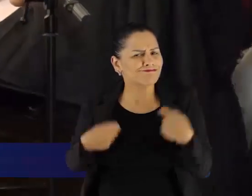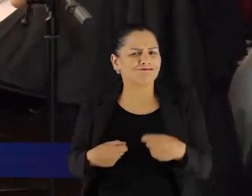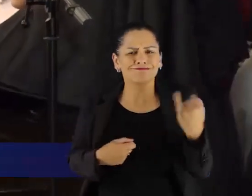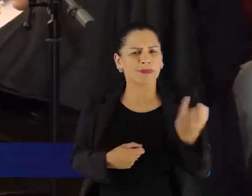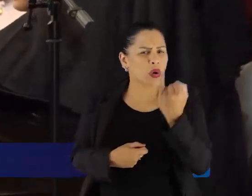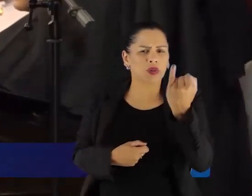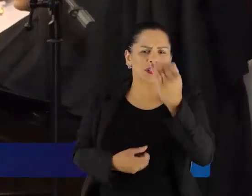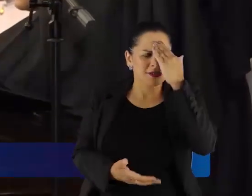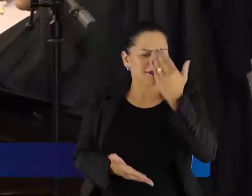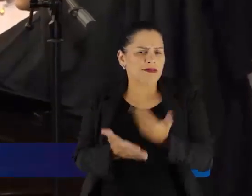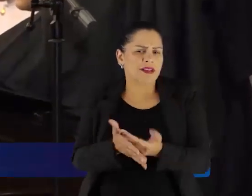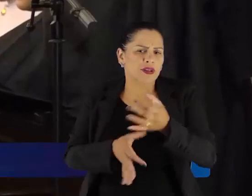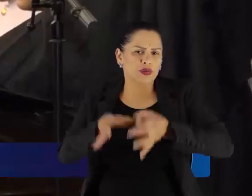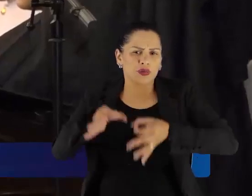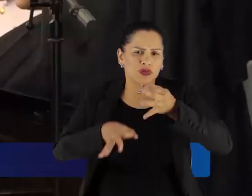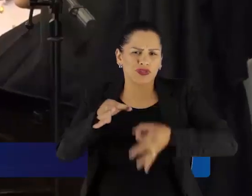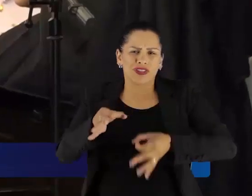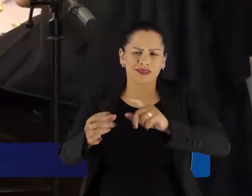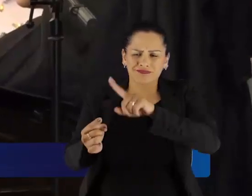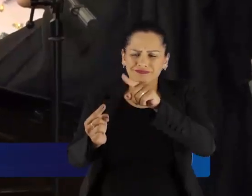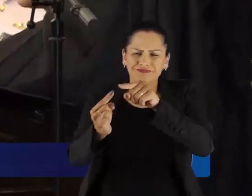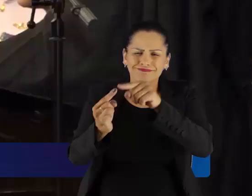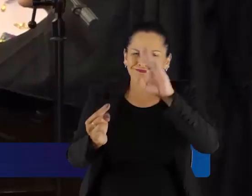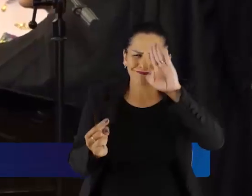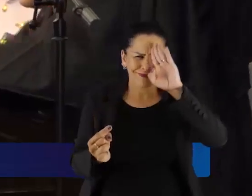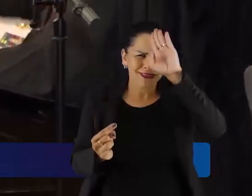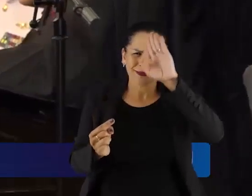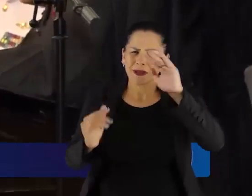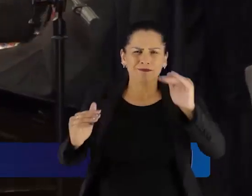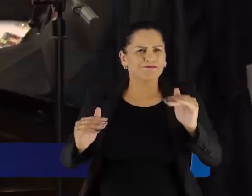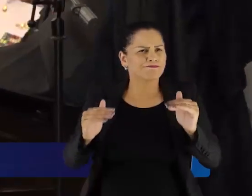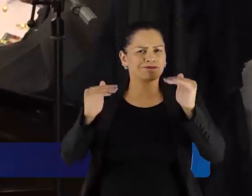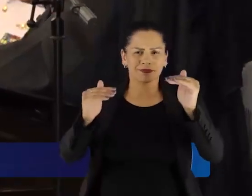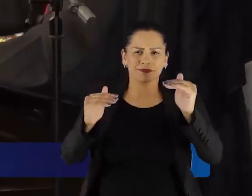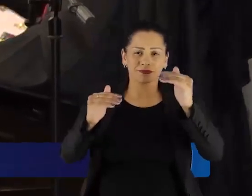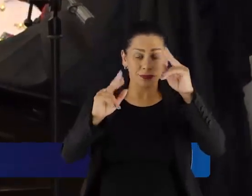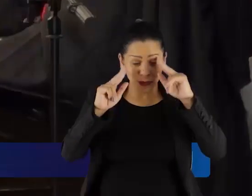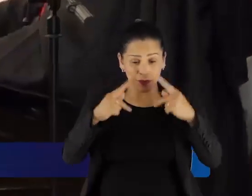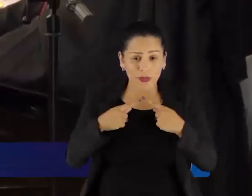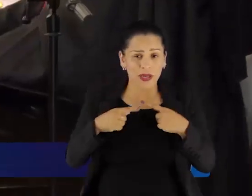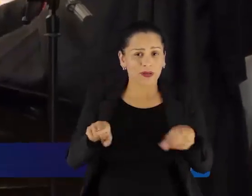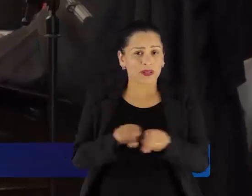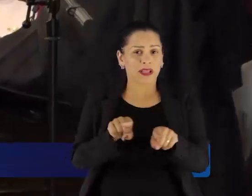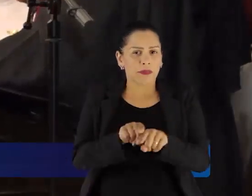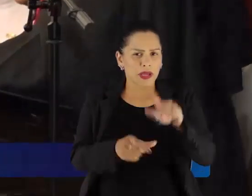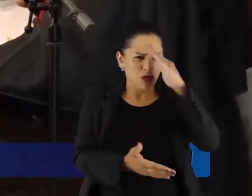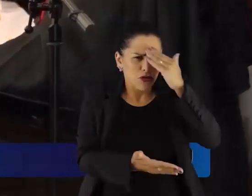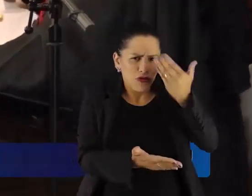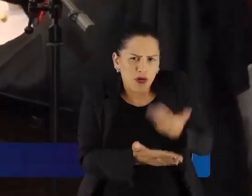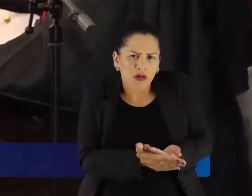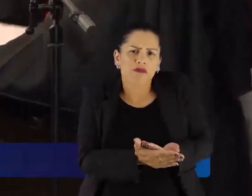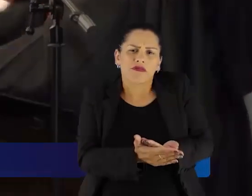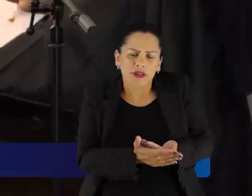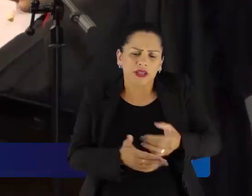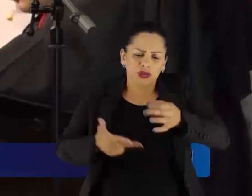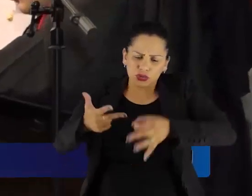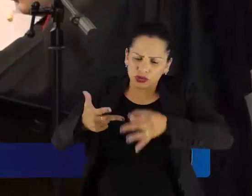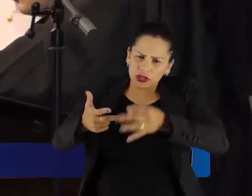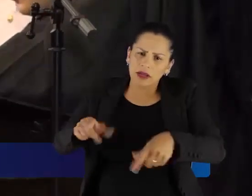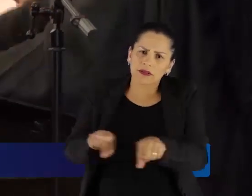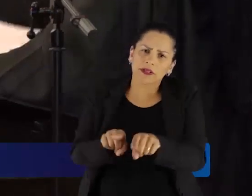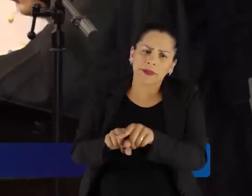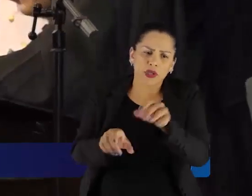como ideal supremo do ser humano EA confiança no poder judiciário e em seus